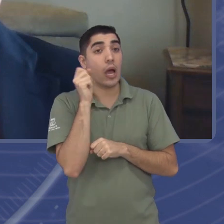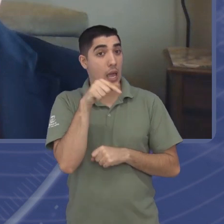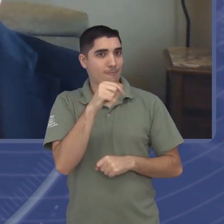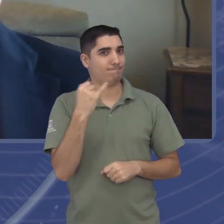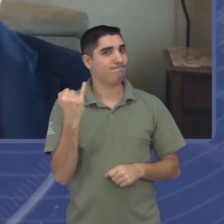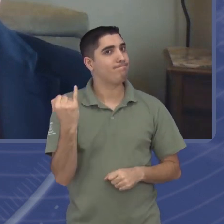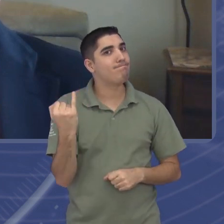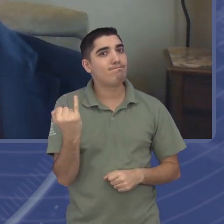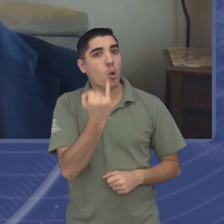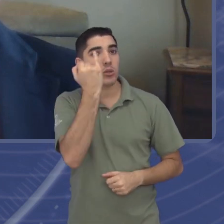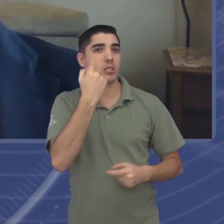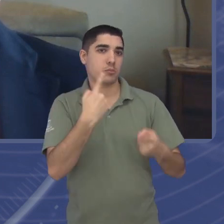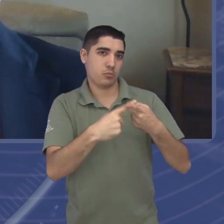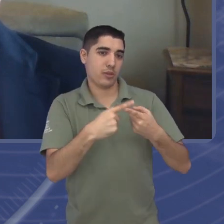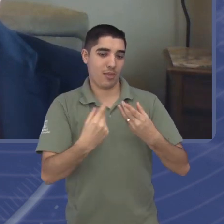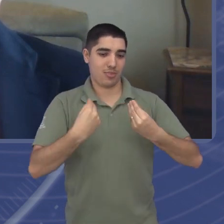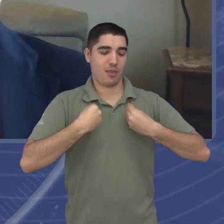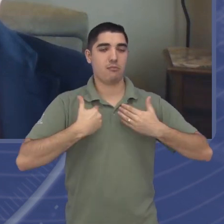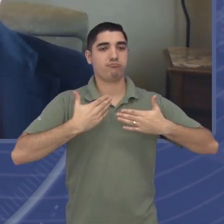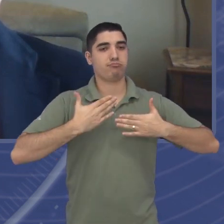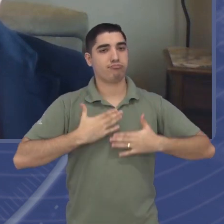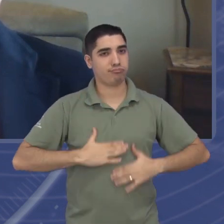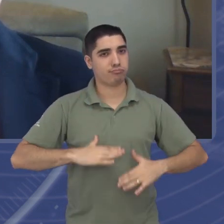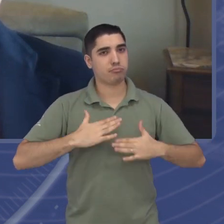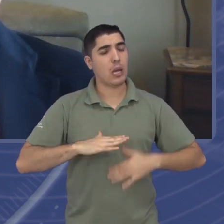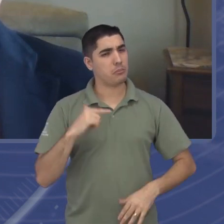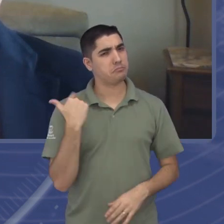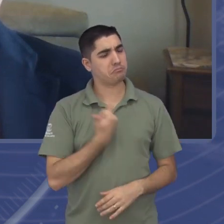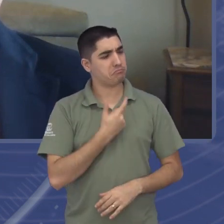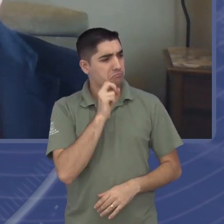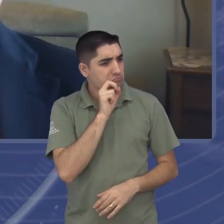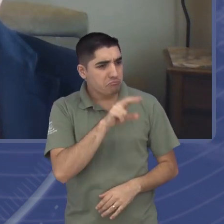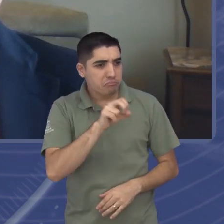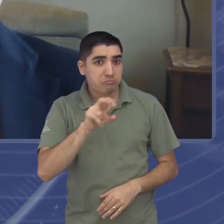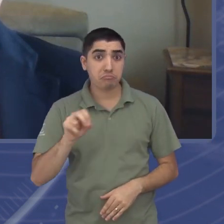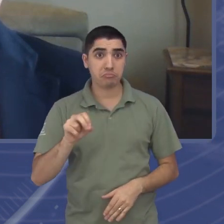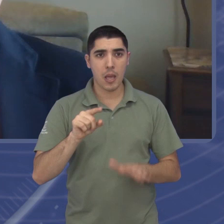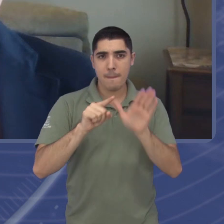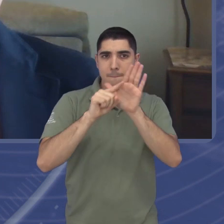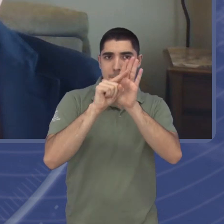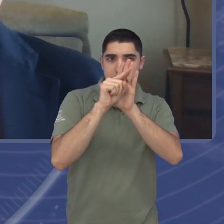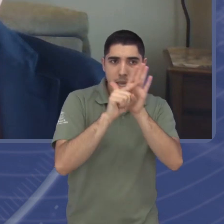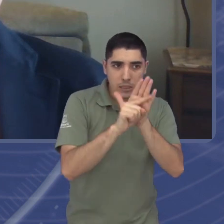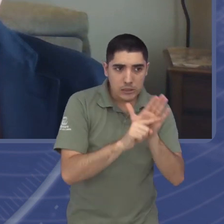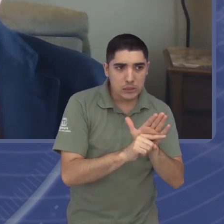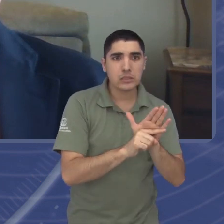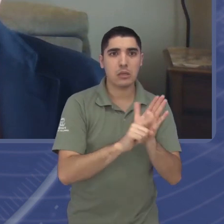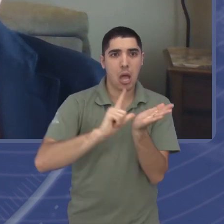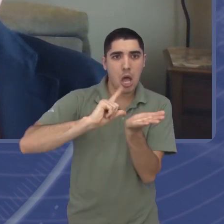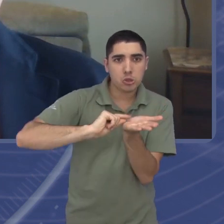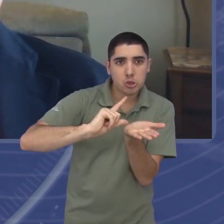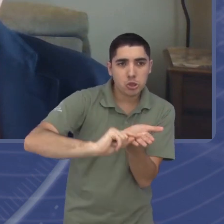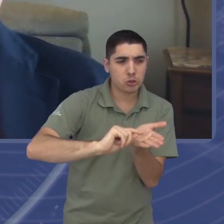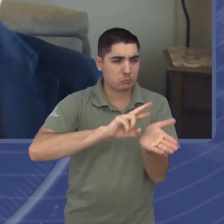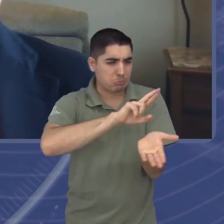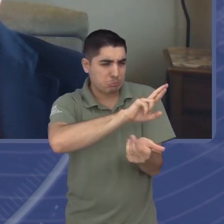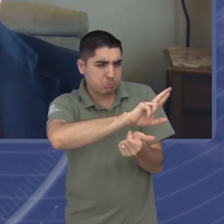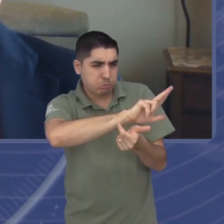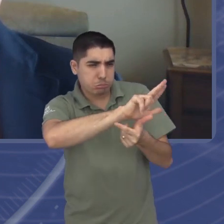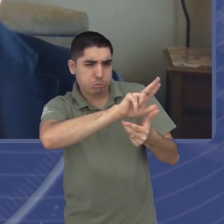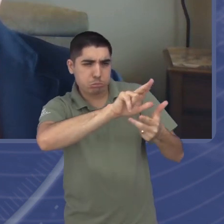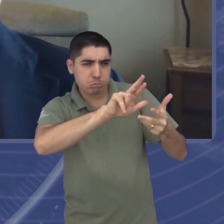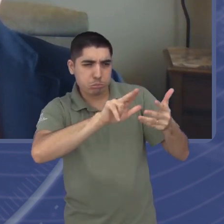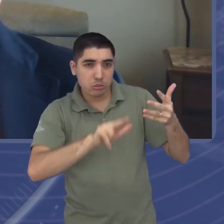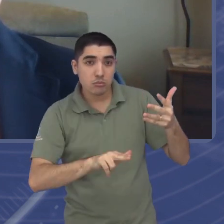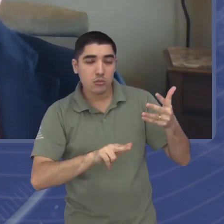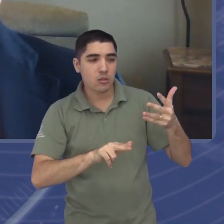quando a gente pensa em descanso. E a gente tem visto pesquisas, vários materiais cada